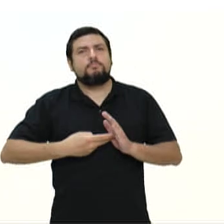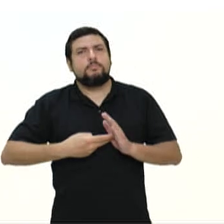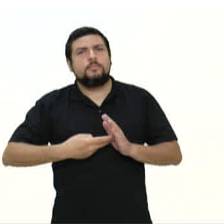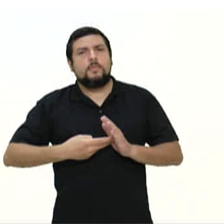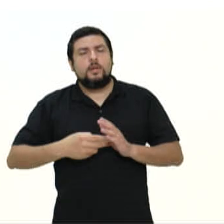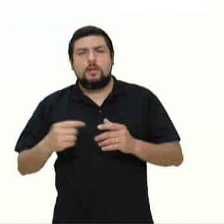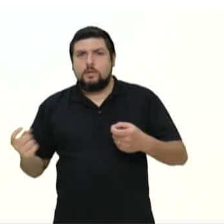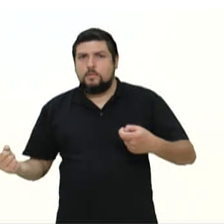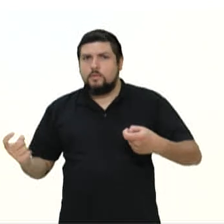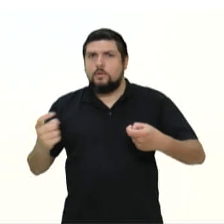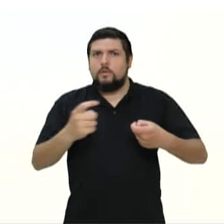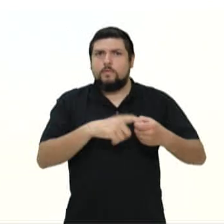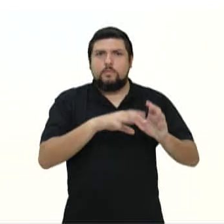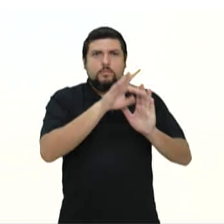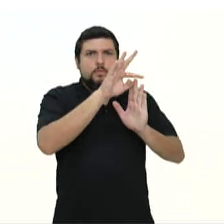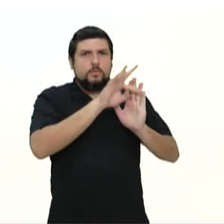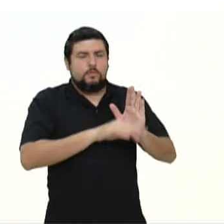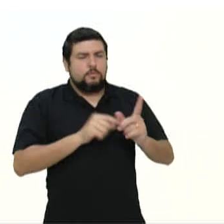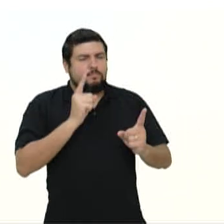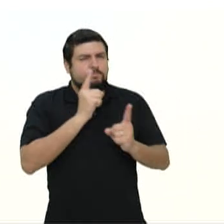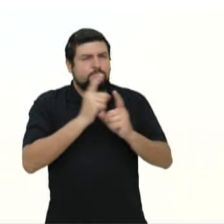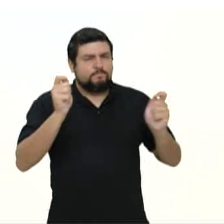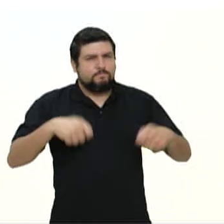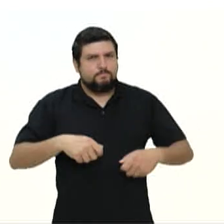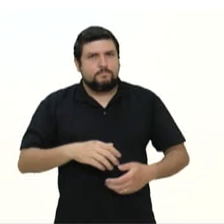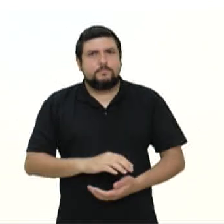lá para o texto, vocês vão encontrar. Vamos lá?